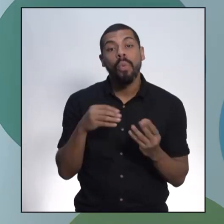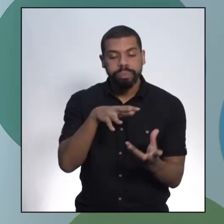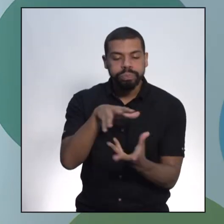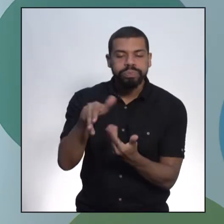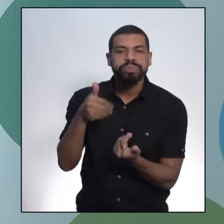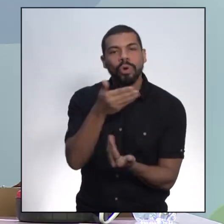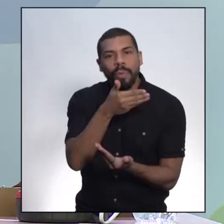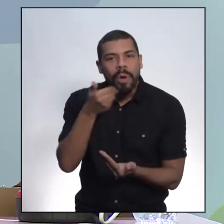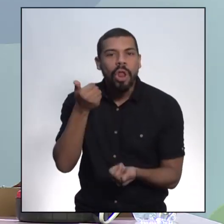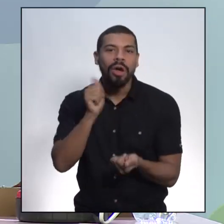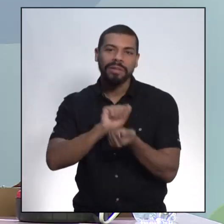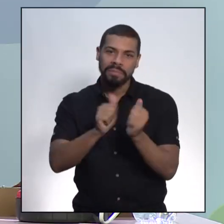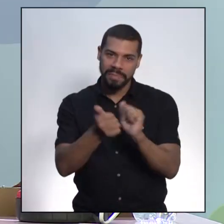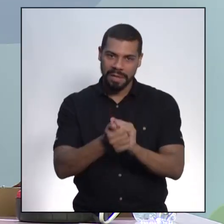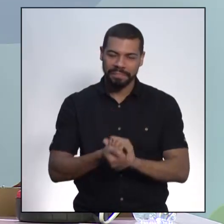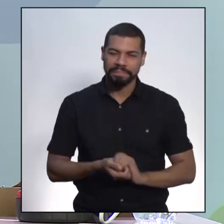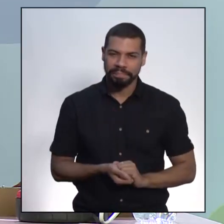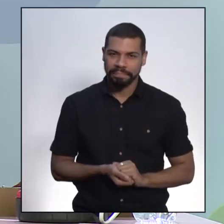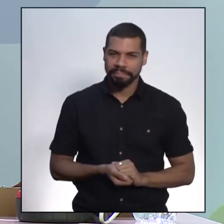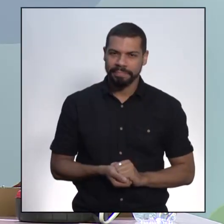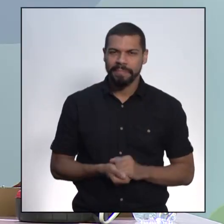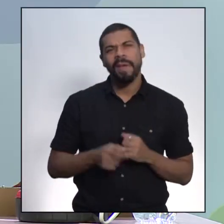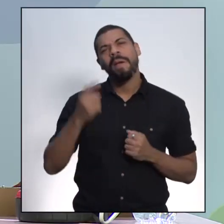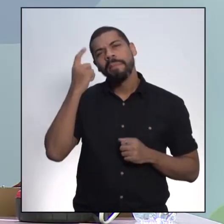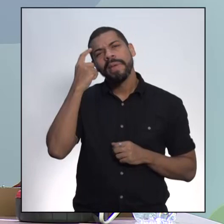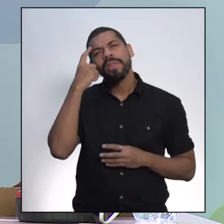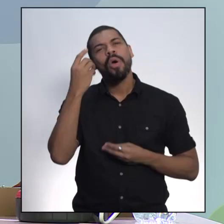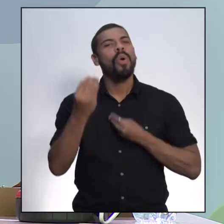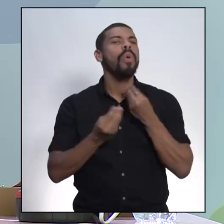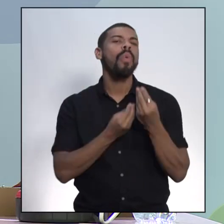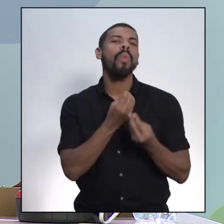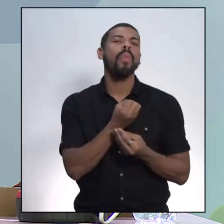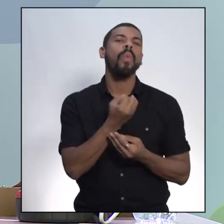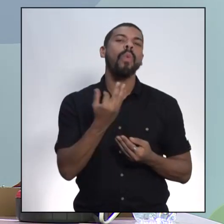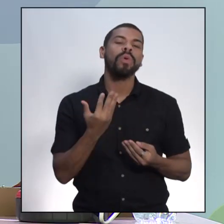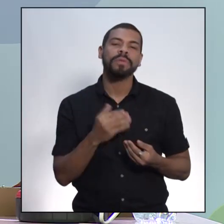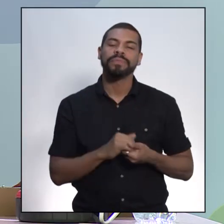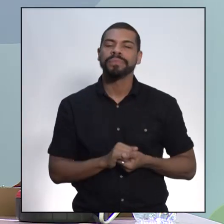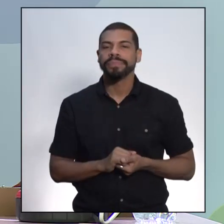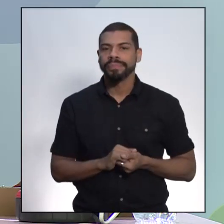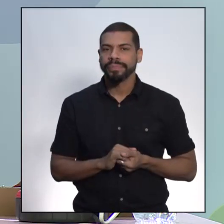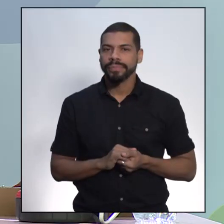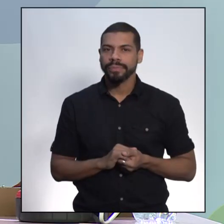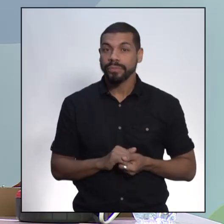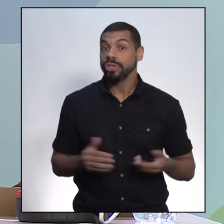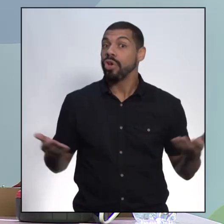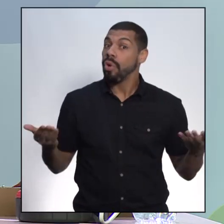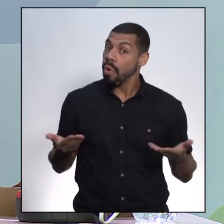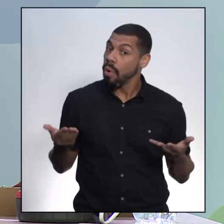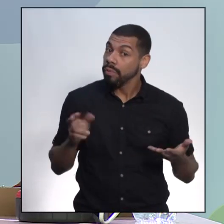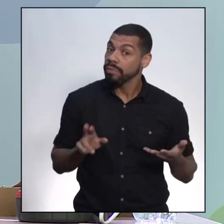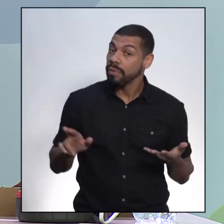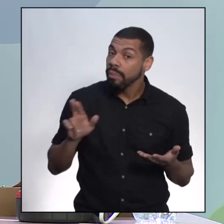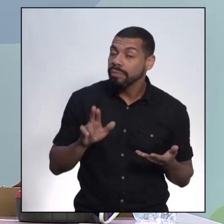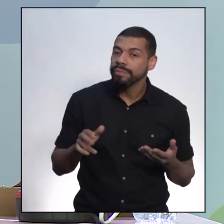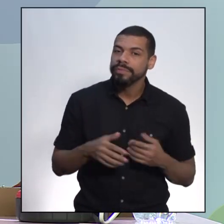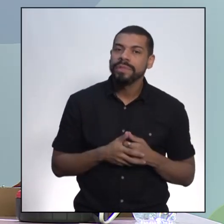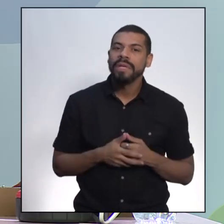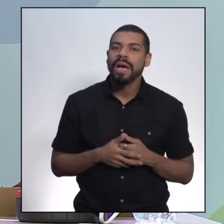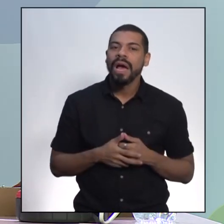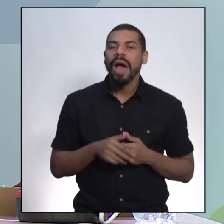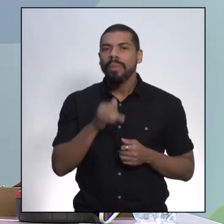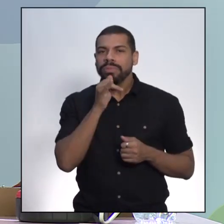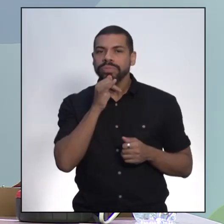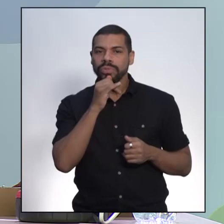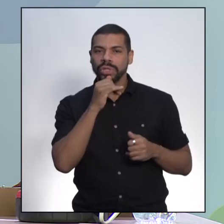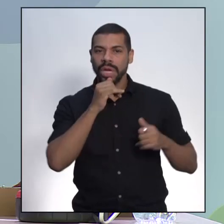né? Isso. Então, pensando um pouco nessa questão do que podemos reutilizar, hoje nós vamos trabalhar o mão na